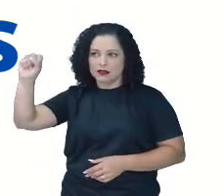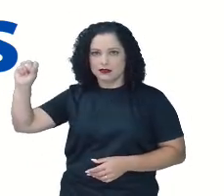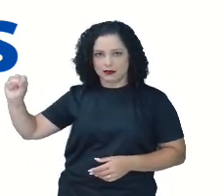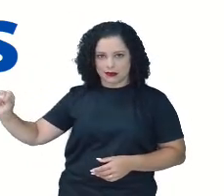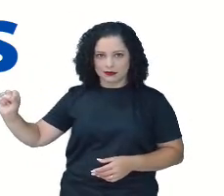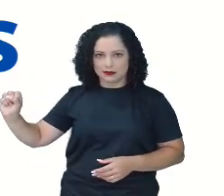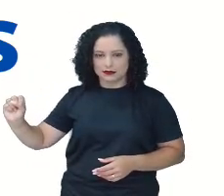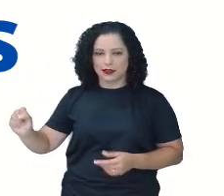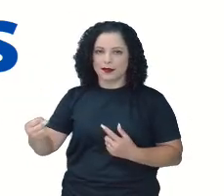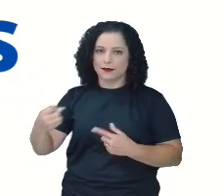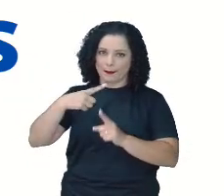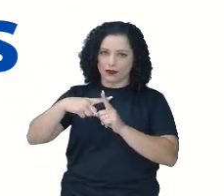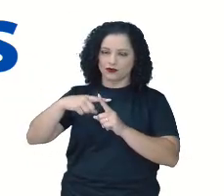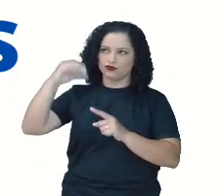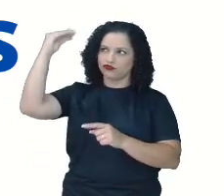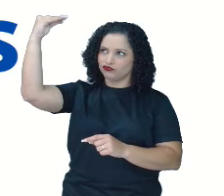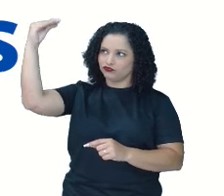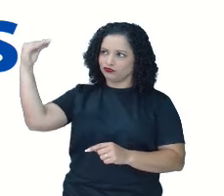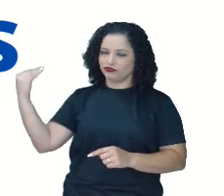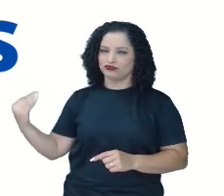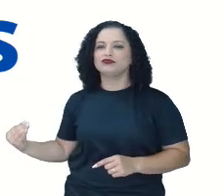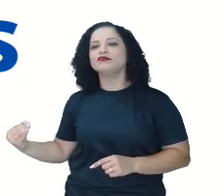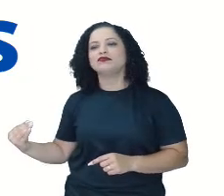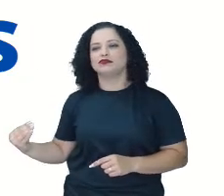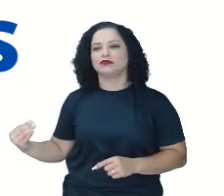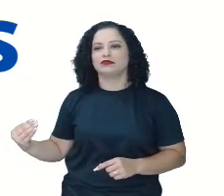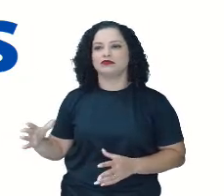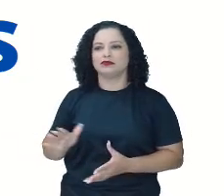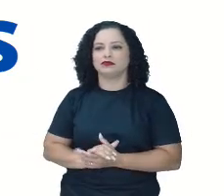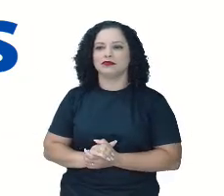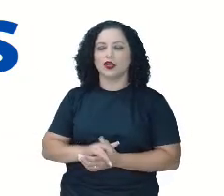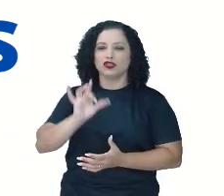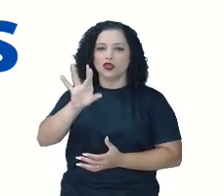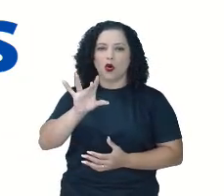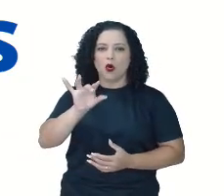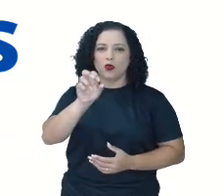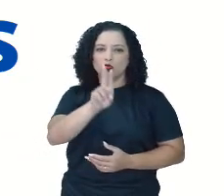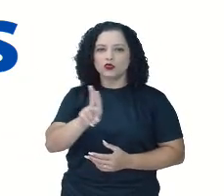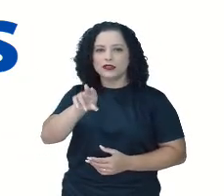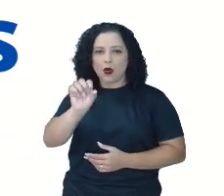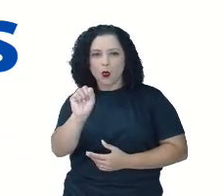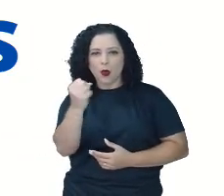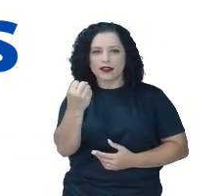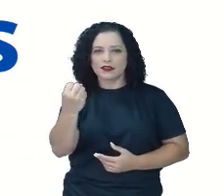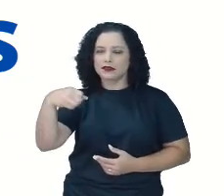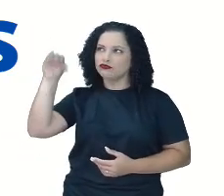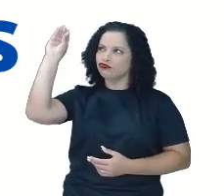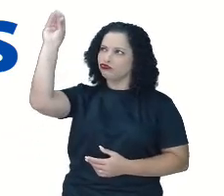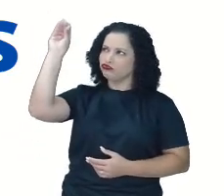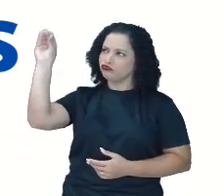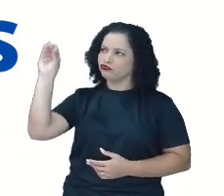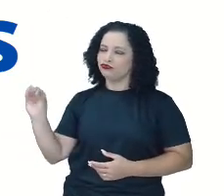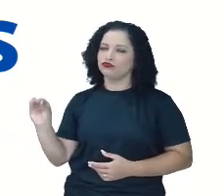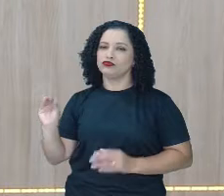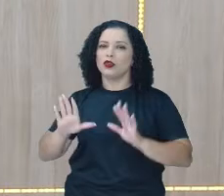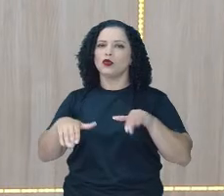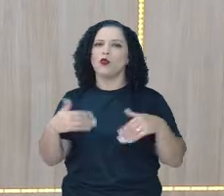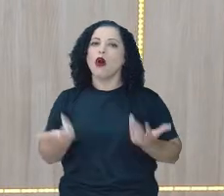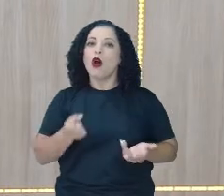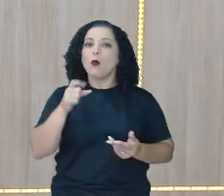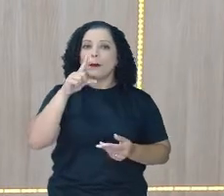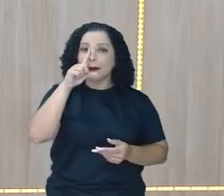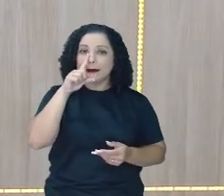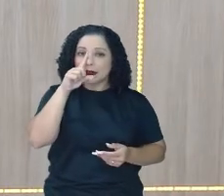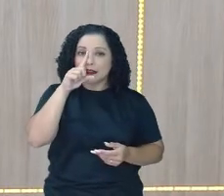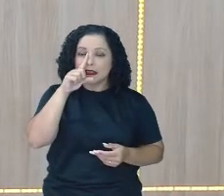houses. Apenas. Beleza? Chegou, acrescentou um Szinho e tal. Qual é um risco? O risco é